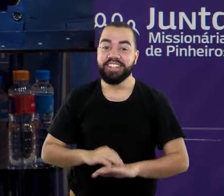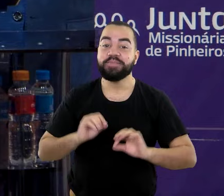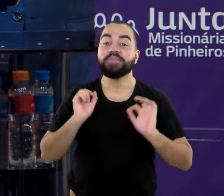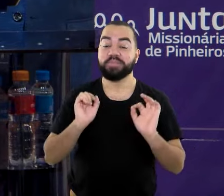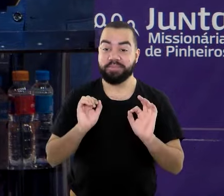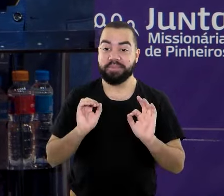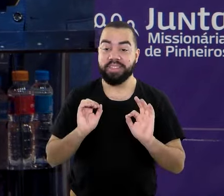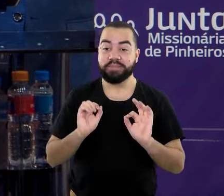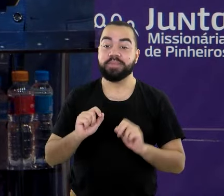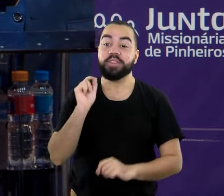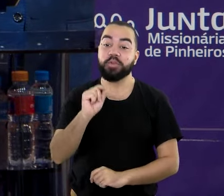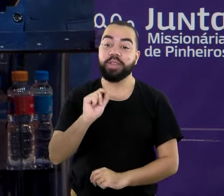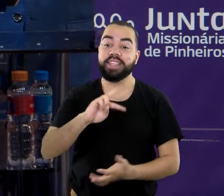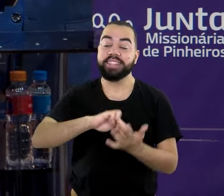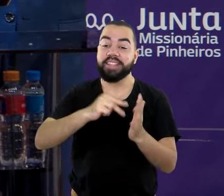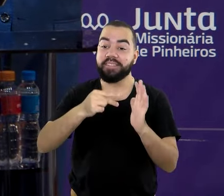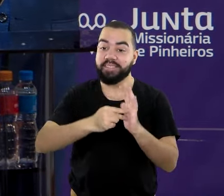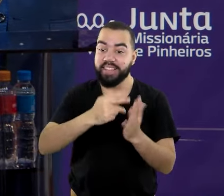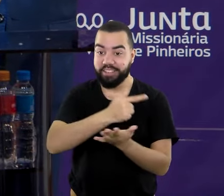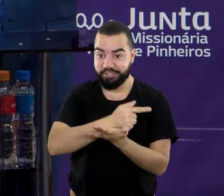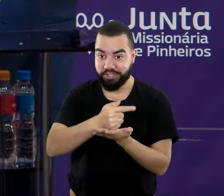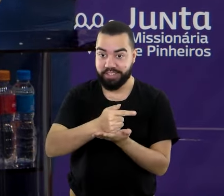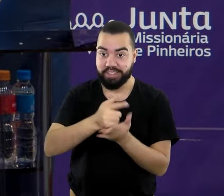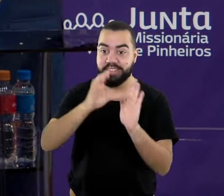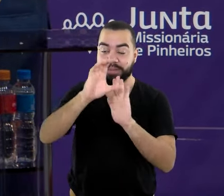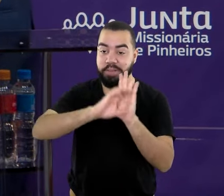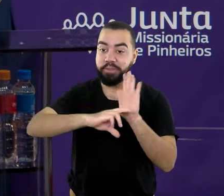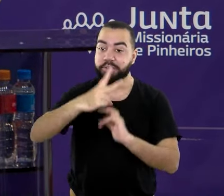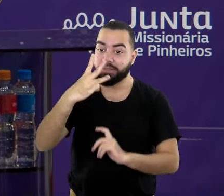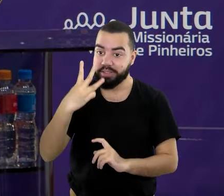O que essa passagem de Gênesis quer falar?